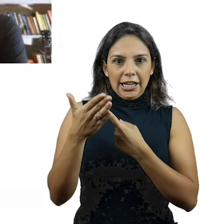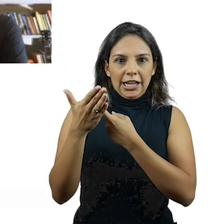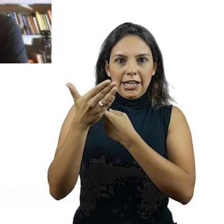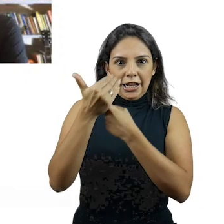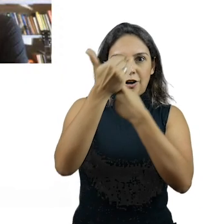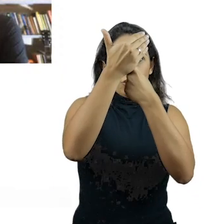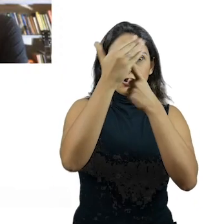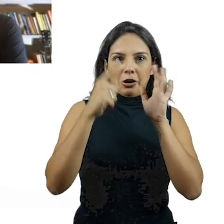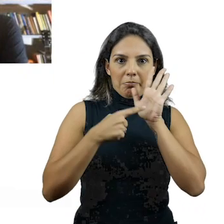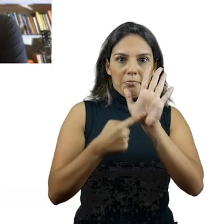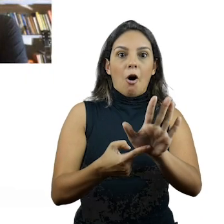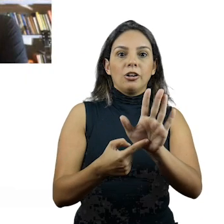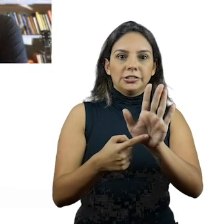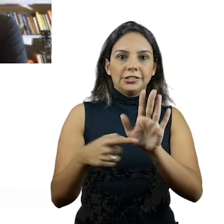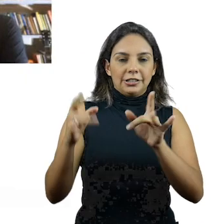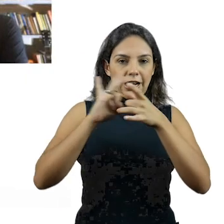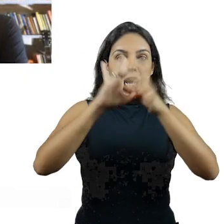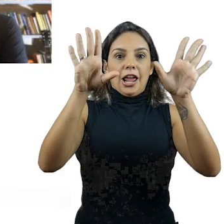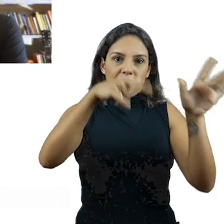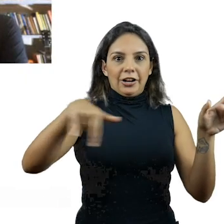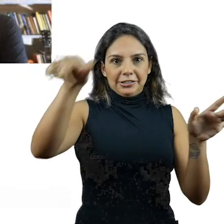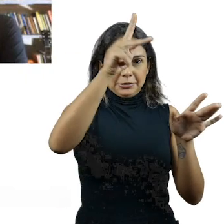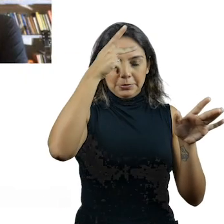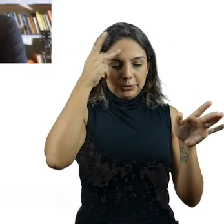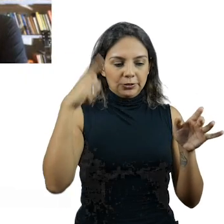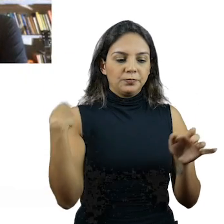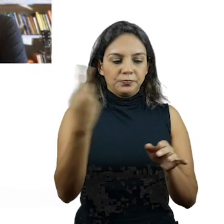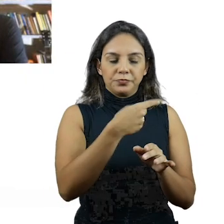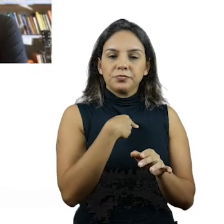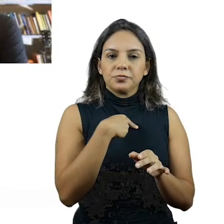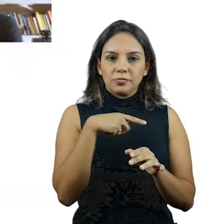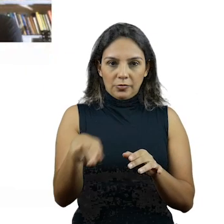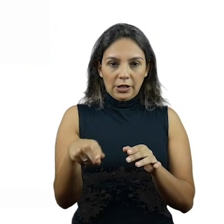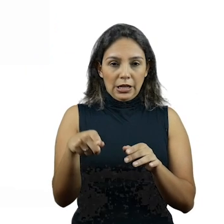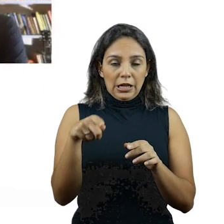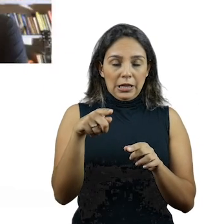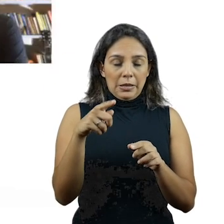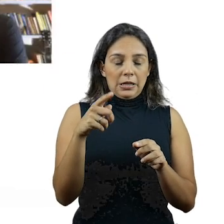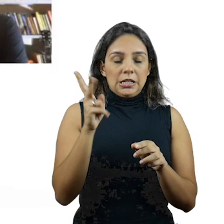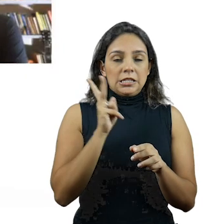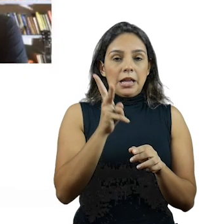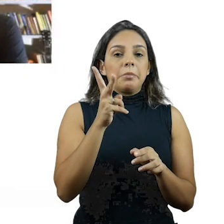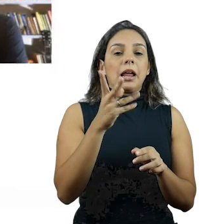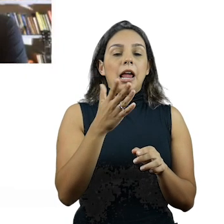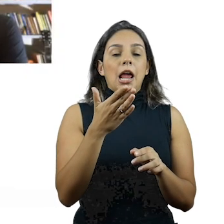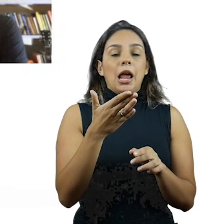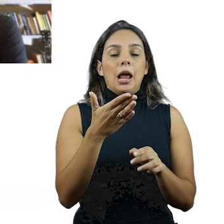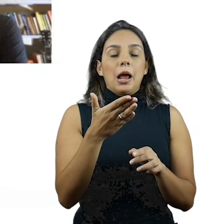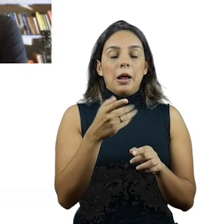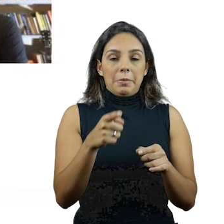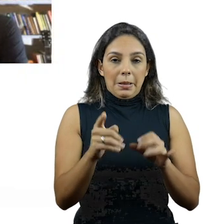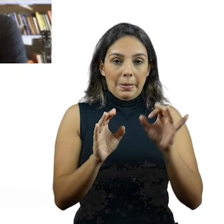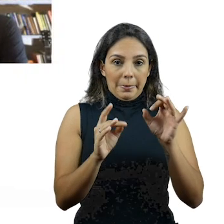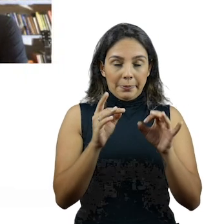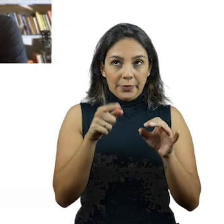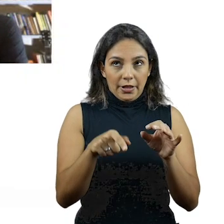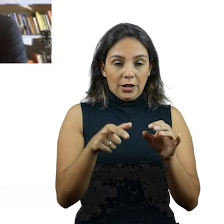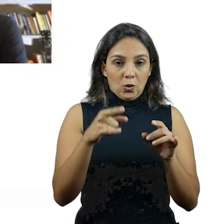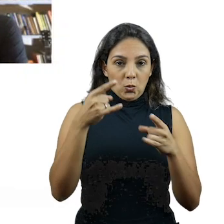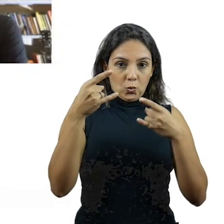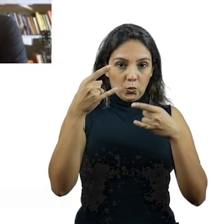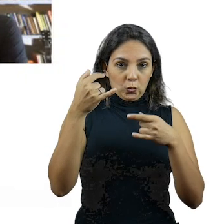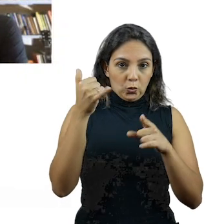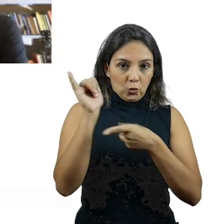nos permitam. No momento, nós estamos sendo transmitidos por essa página do Sempre um Papo no YouTube e, ao mesmo tempo,